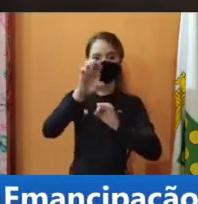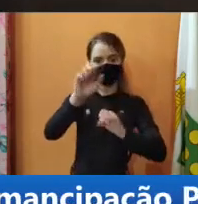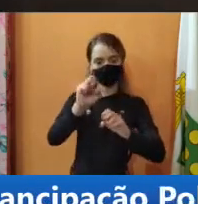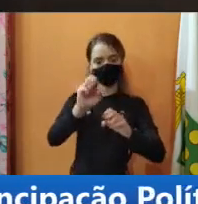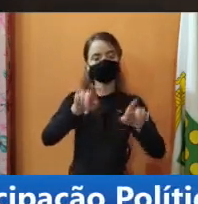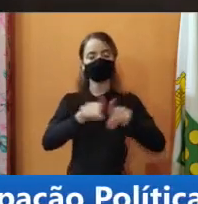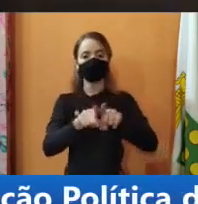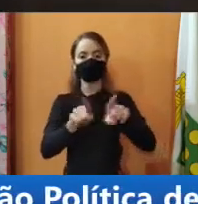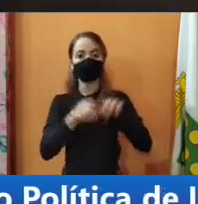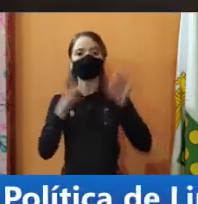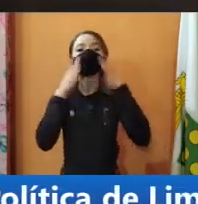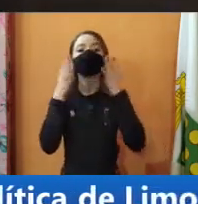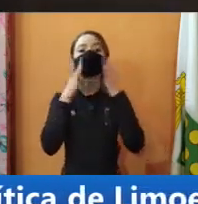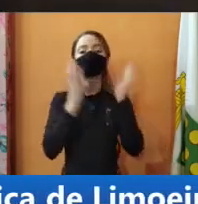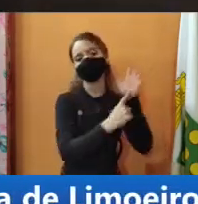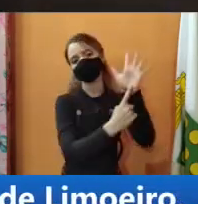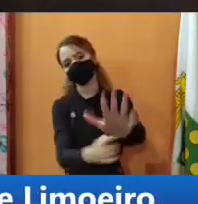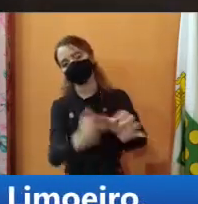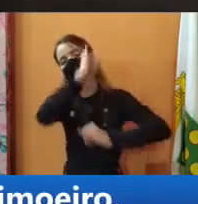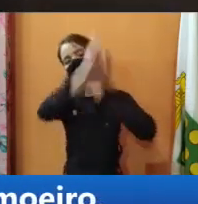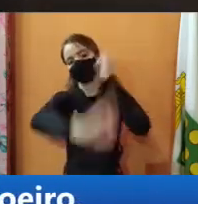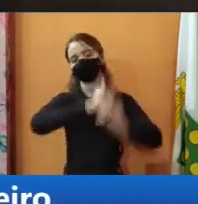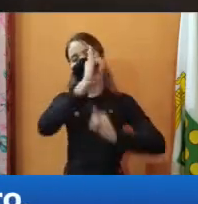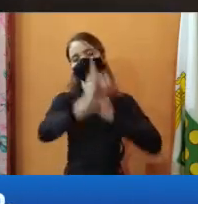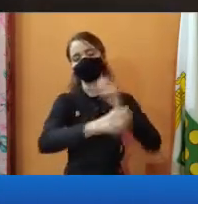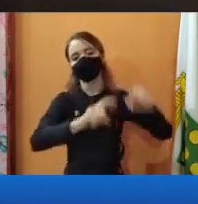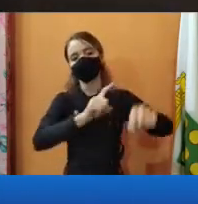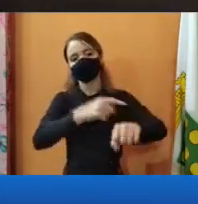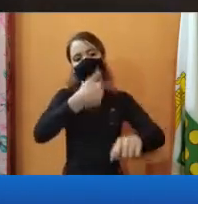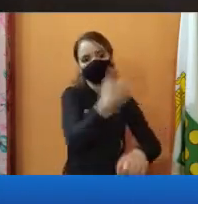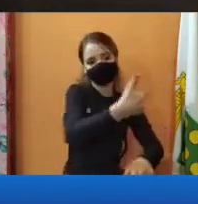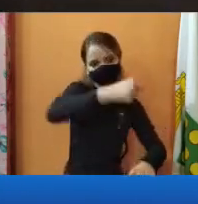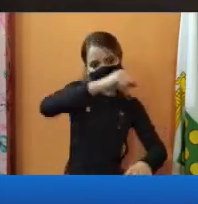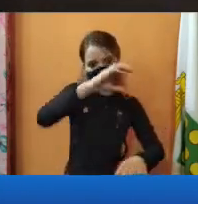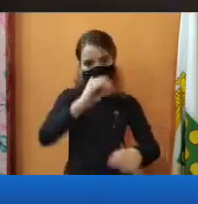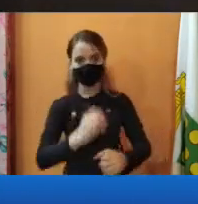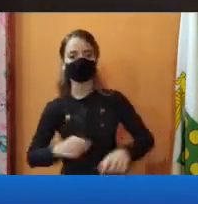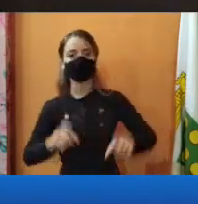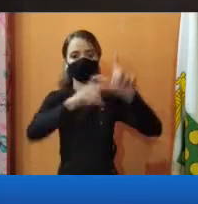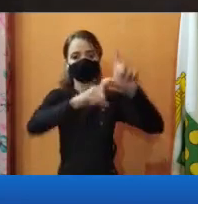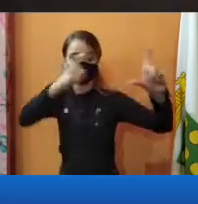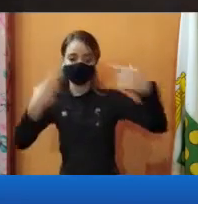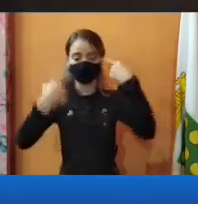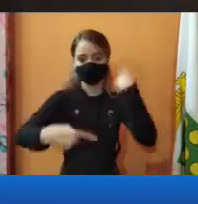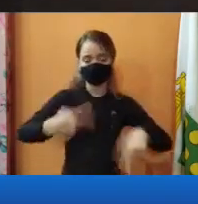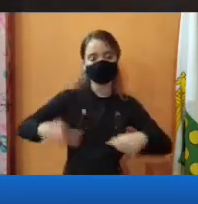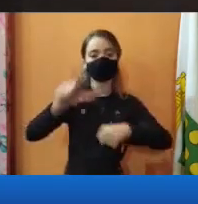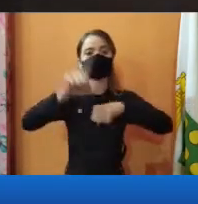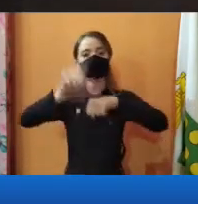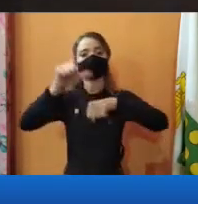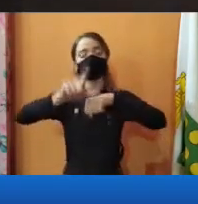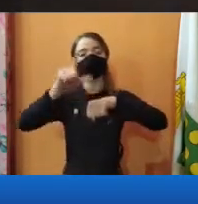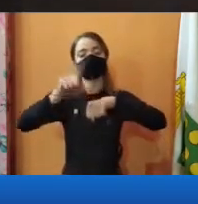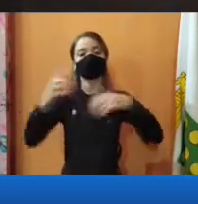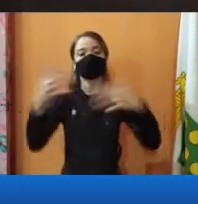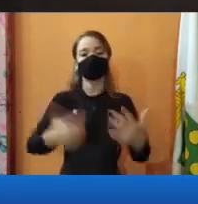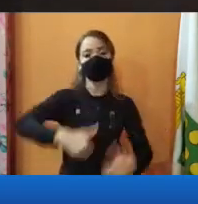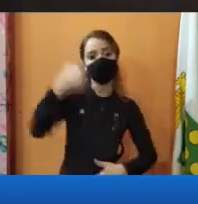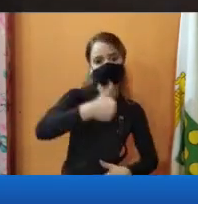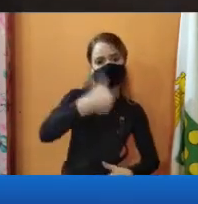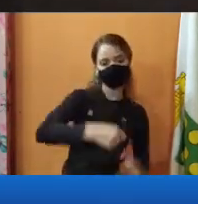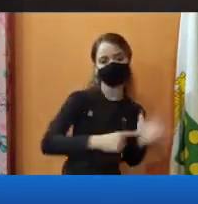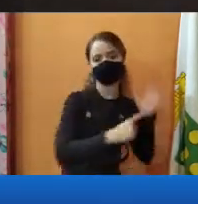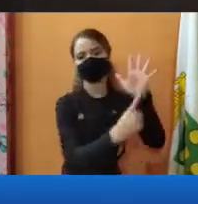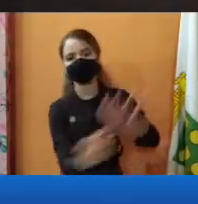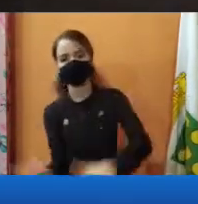Artes, transmitindo mais esse evento alusivo aos 210 anos de emancipação política de Limoeiro, que é exatamente a primeira mostra